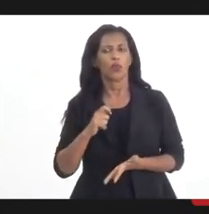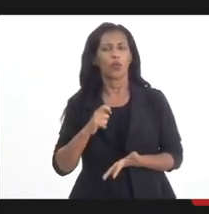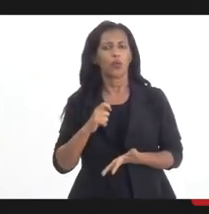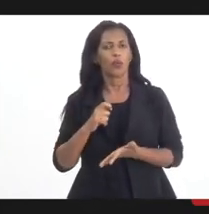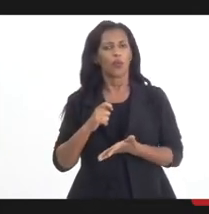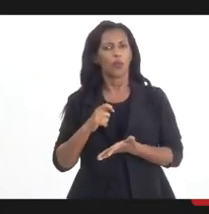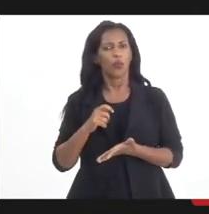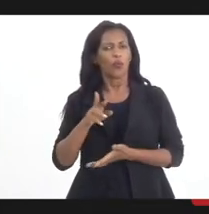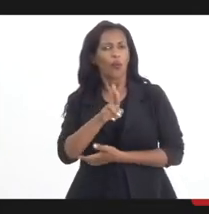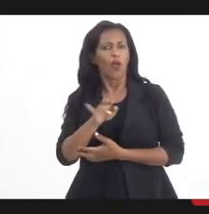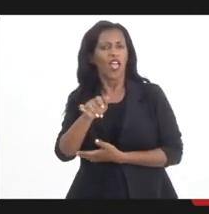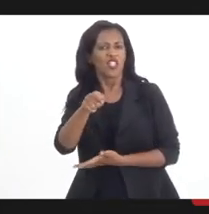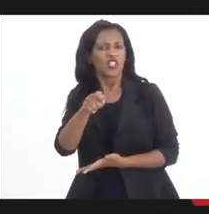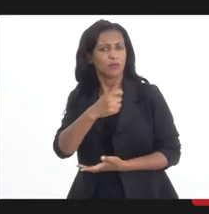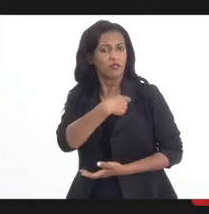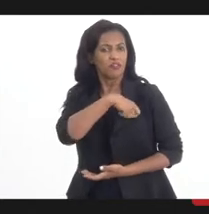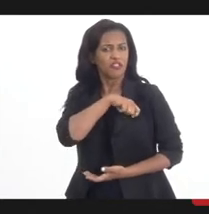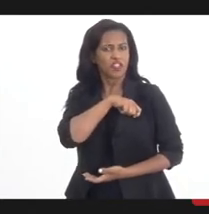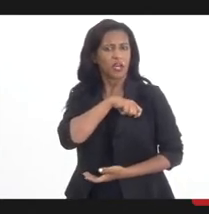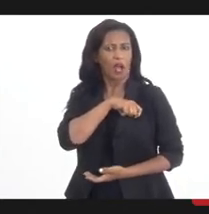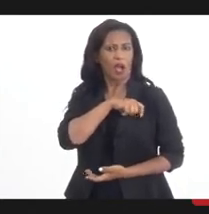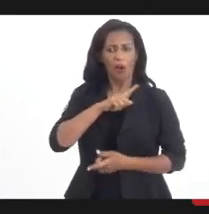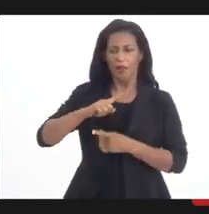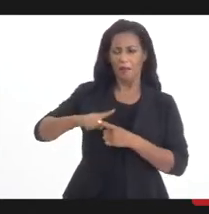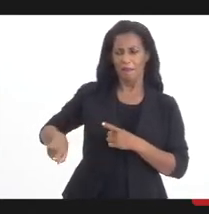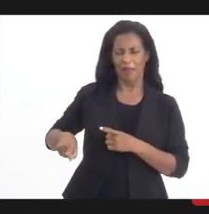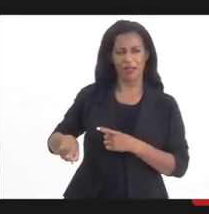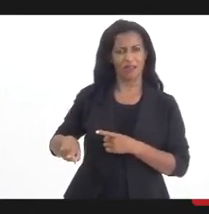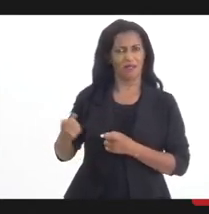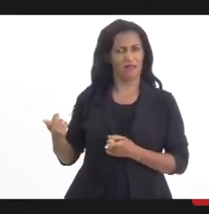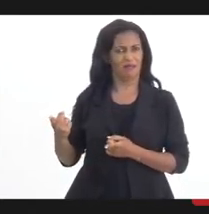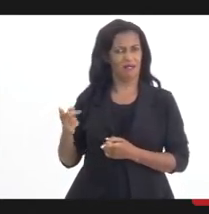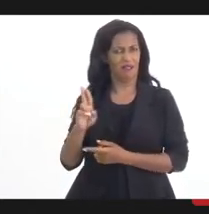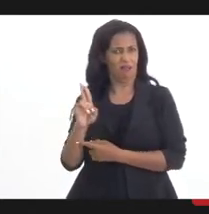que o regime de recuperação fiscal impeça investimentos na UESA. Não é verdadeiro.